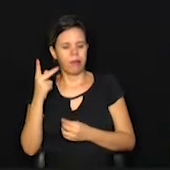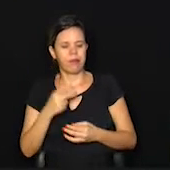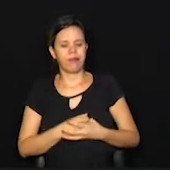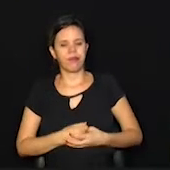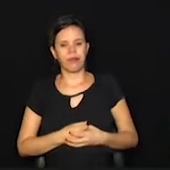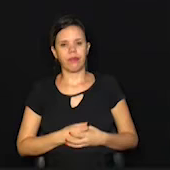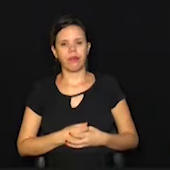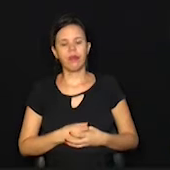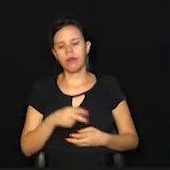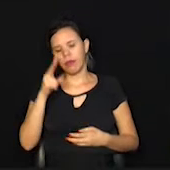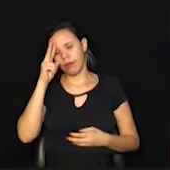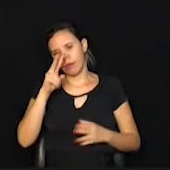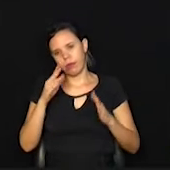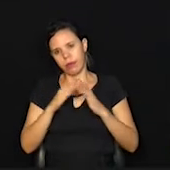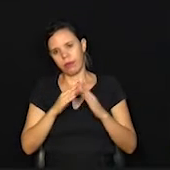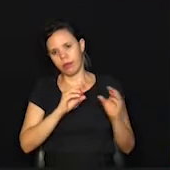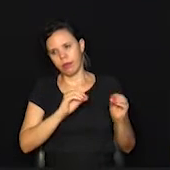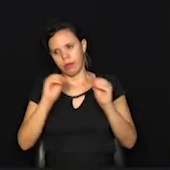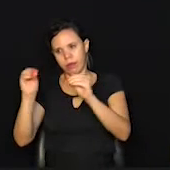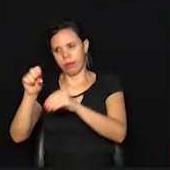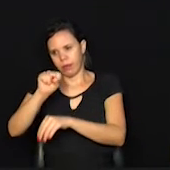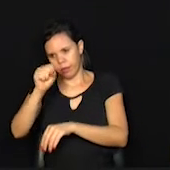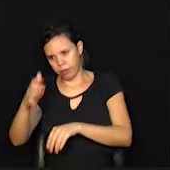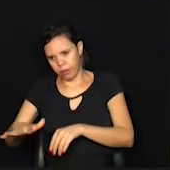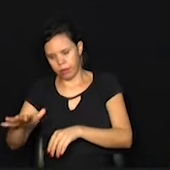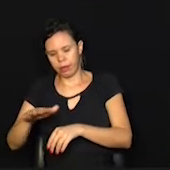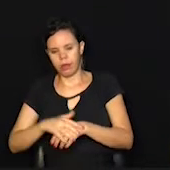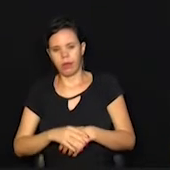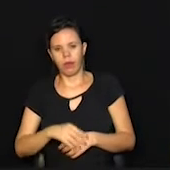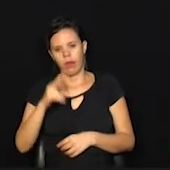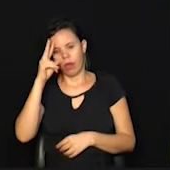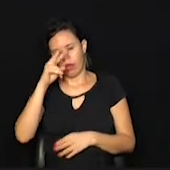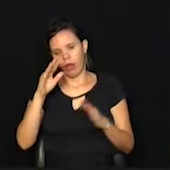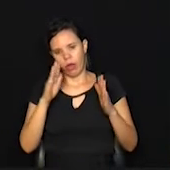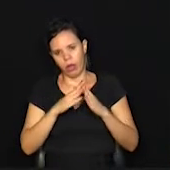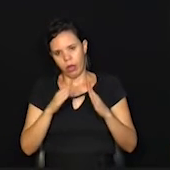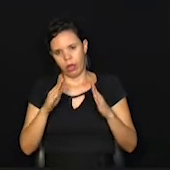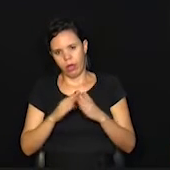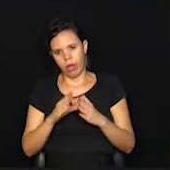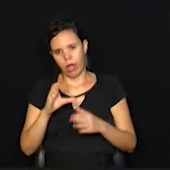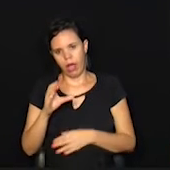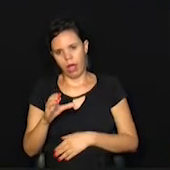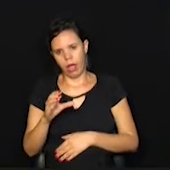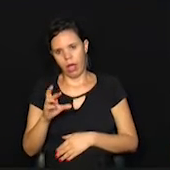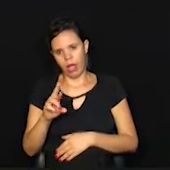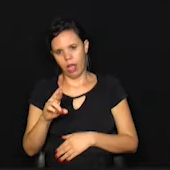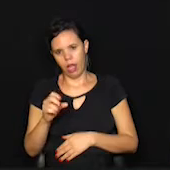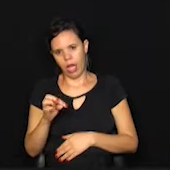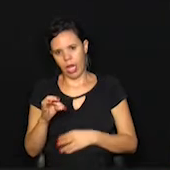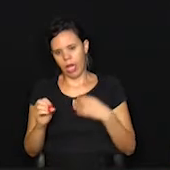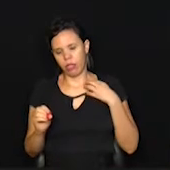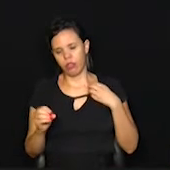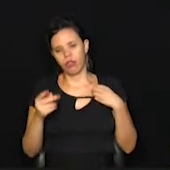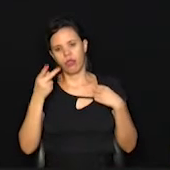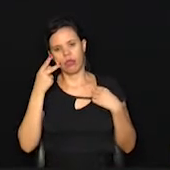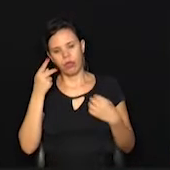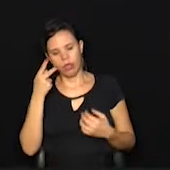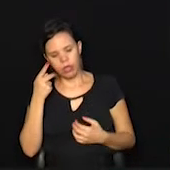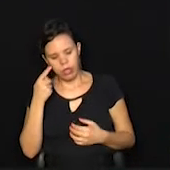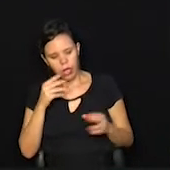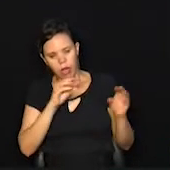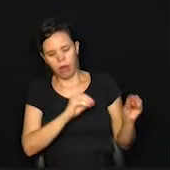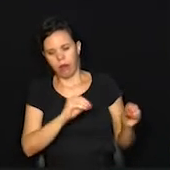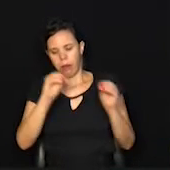Mooca me lembro de morar em Santos me lembro de morar em Crato em Juazeiro no Ceará